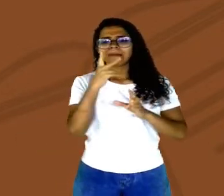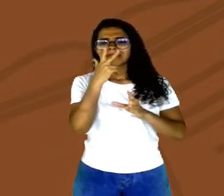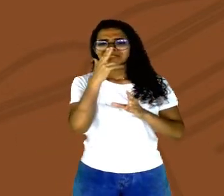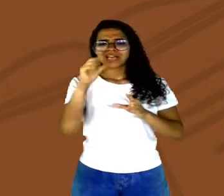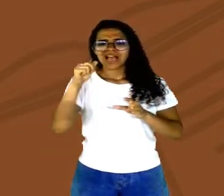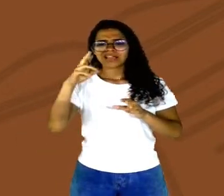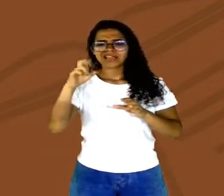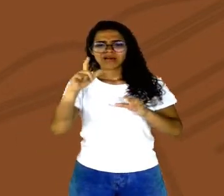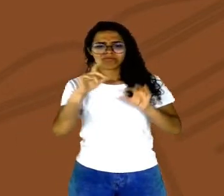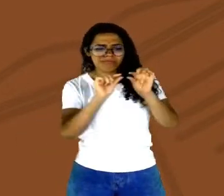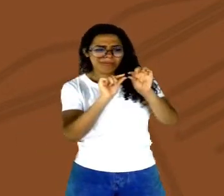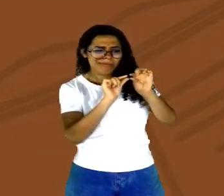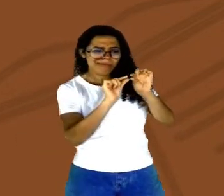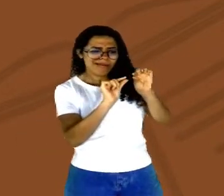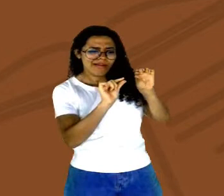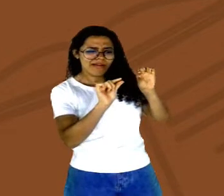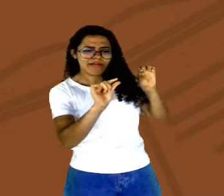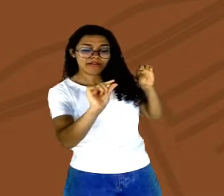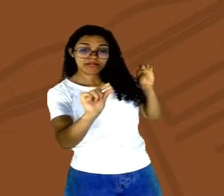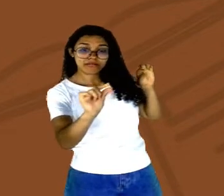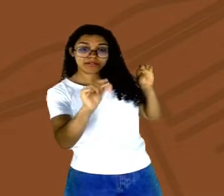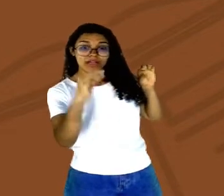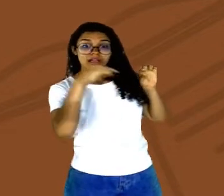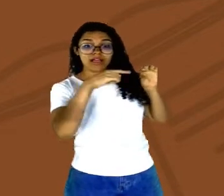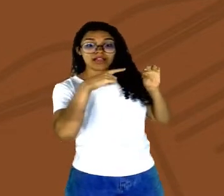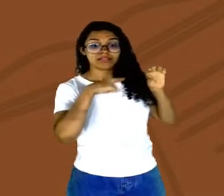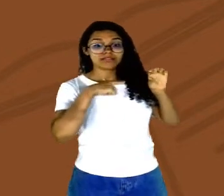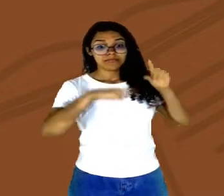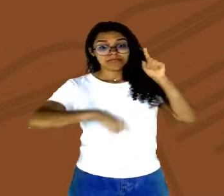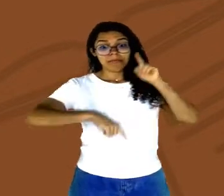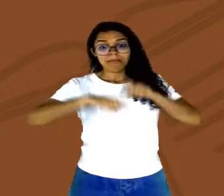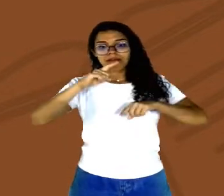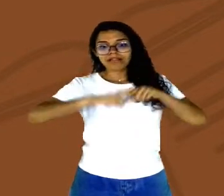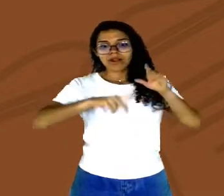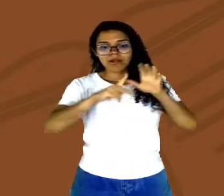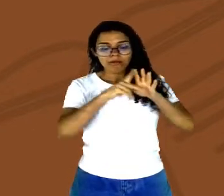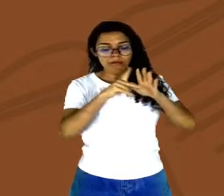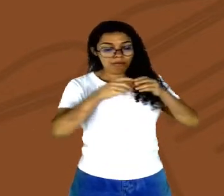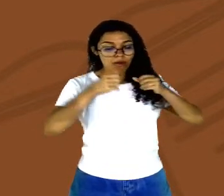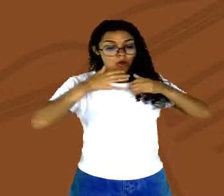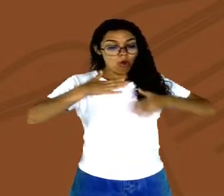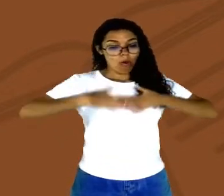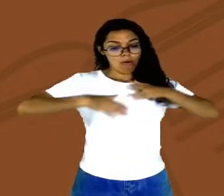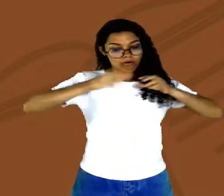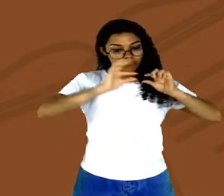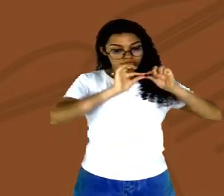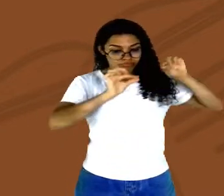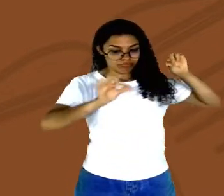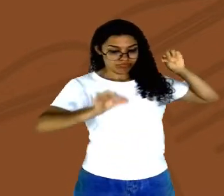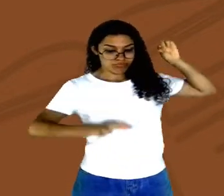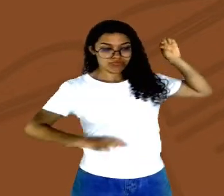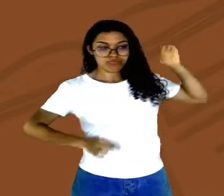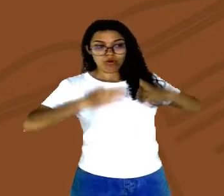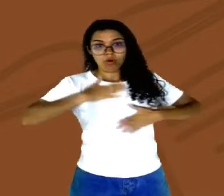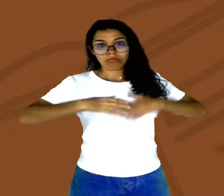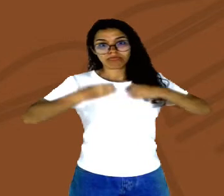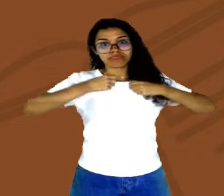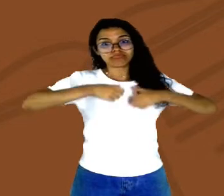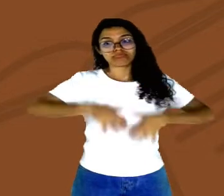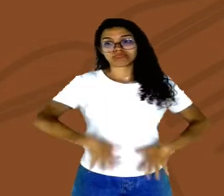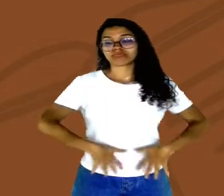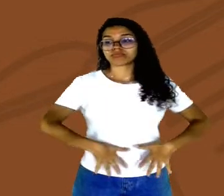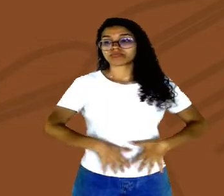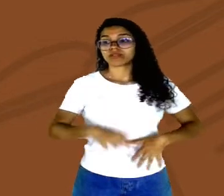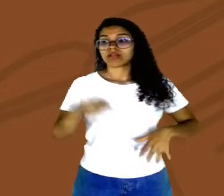uma mangueirinha, onde conduz substância para alguma parte do corpo. As glândulas endócrinas não têm